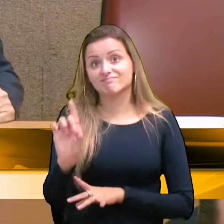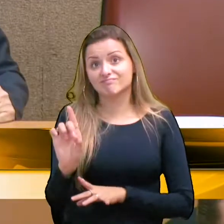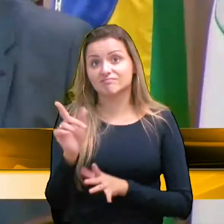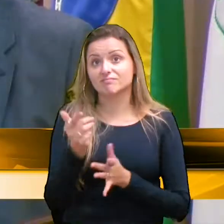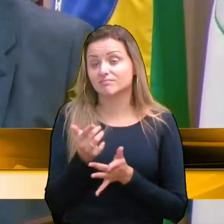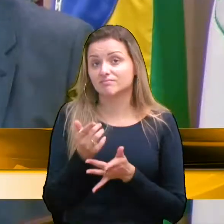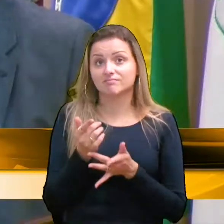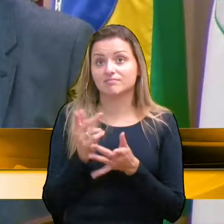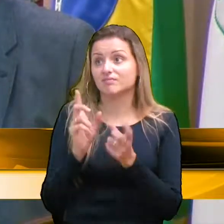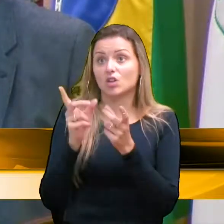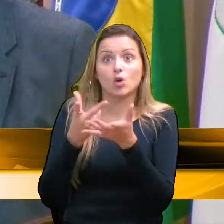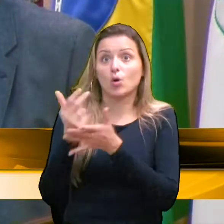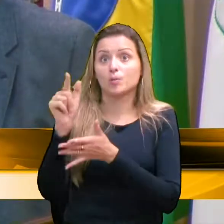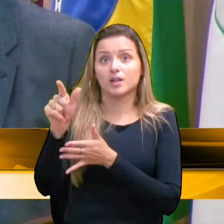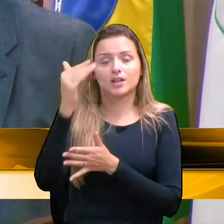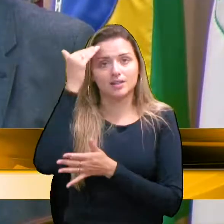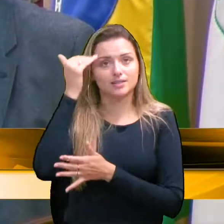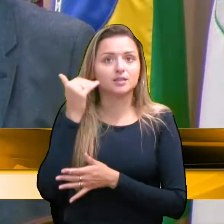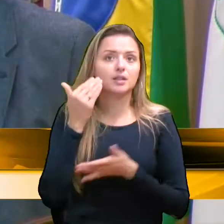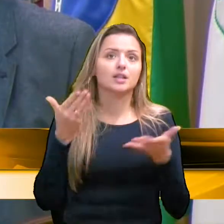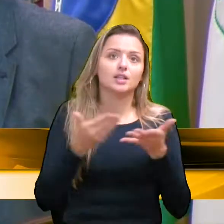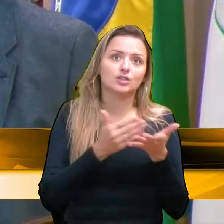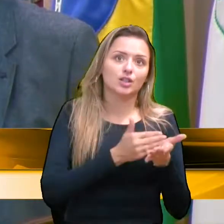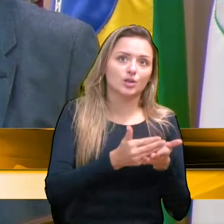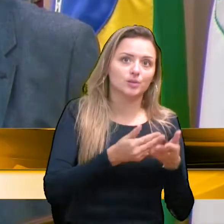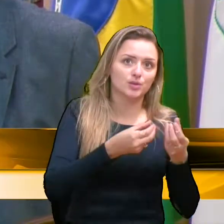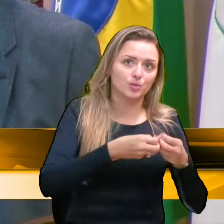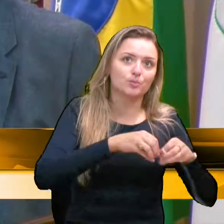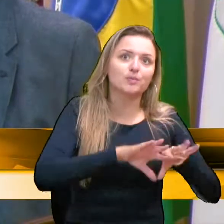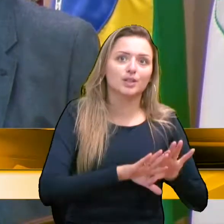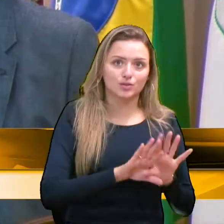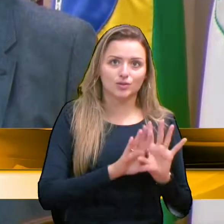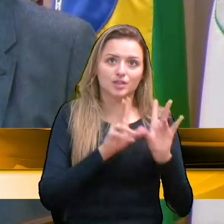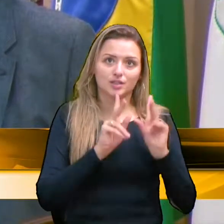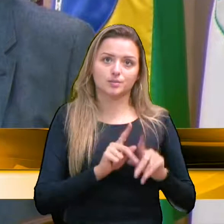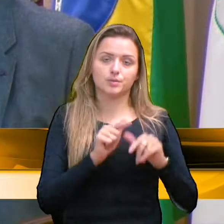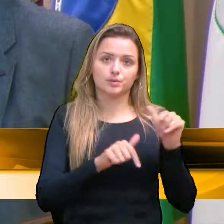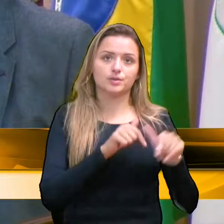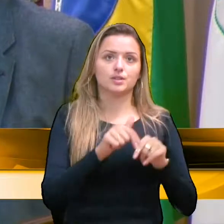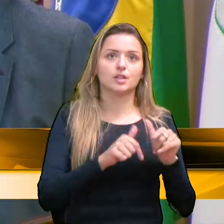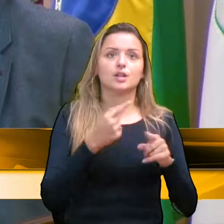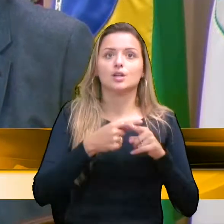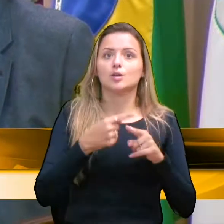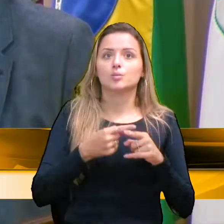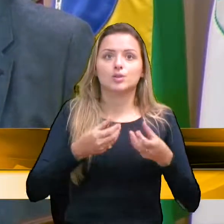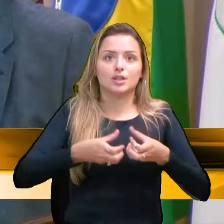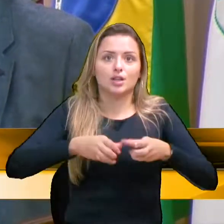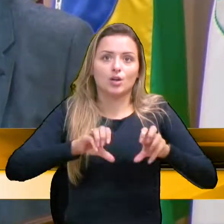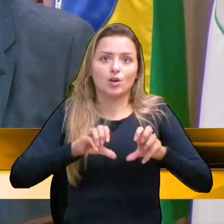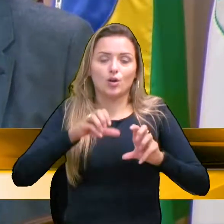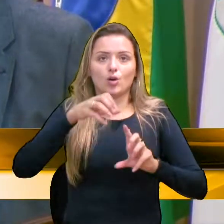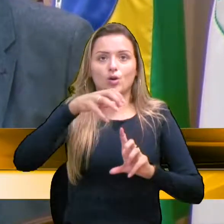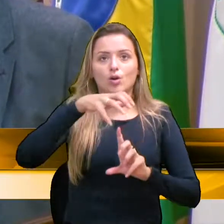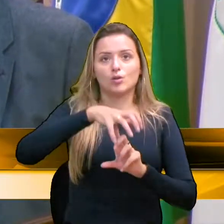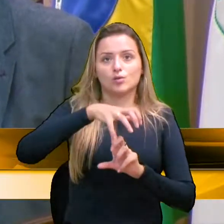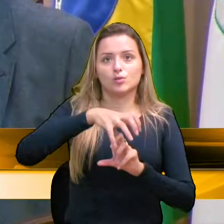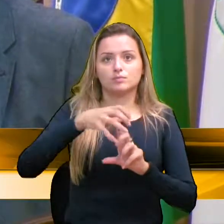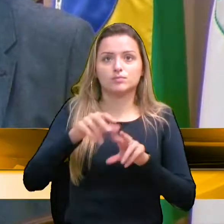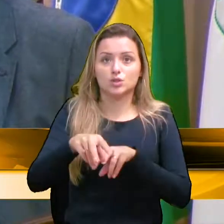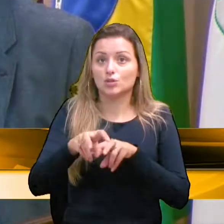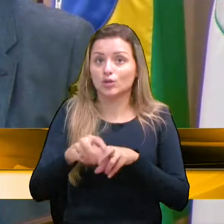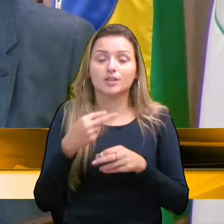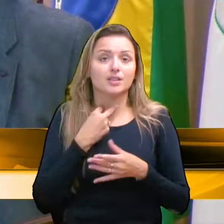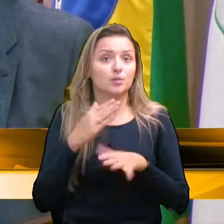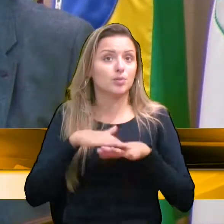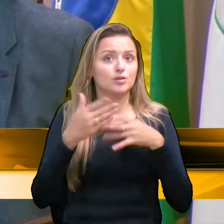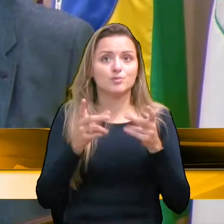E já começou a atingir os agricultores também, o Daneluz, que ovos de colônia não pode mais trazer, né? Entre outras coisas aí, né,